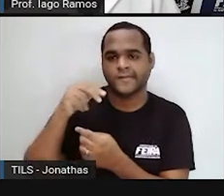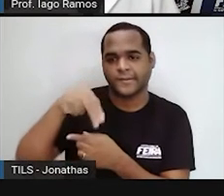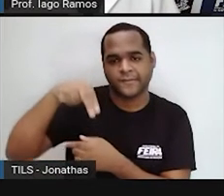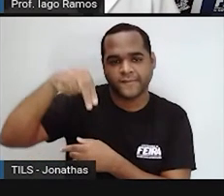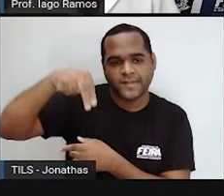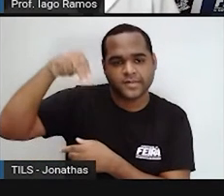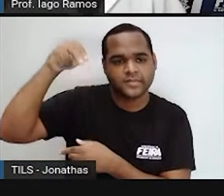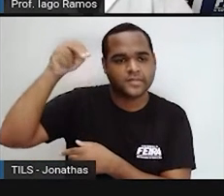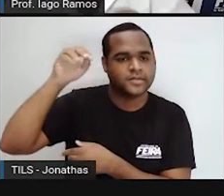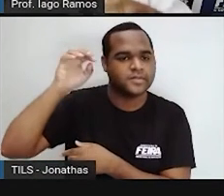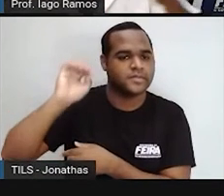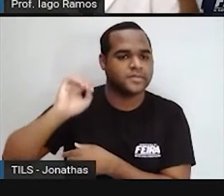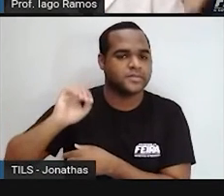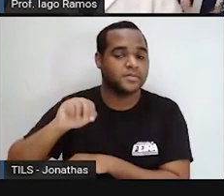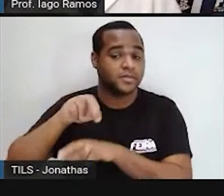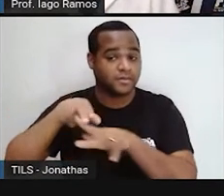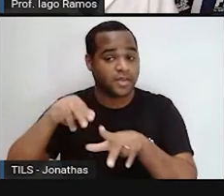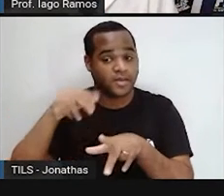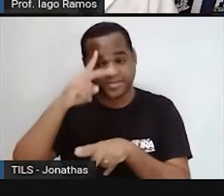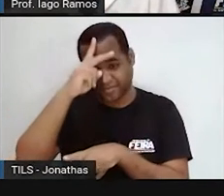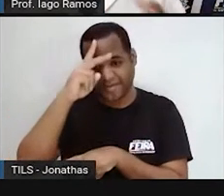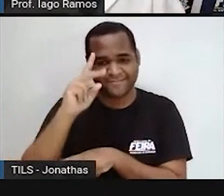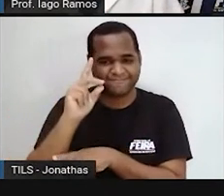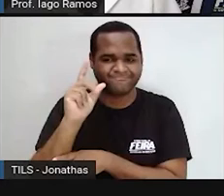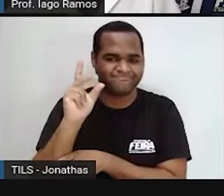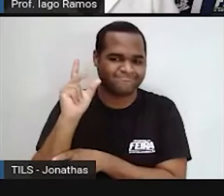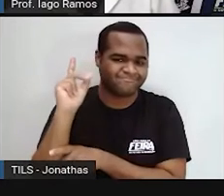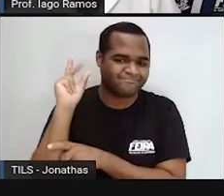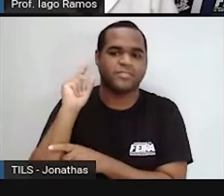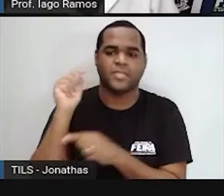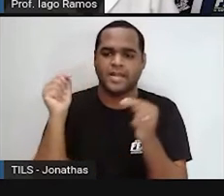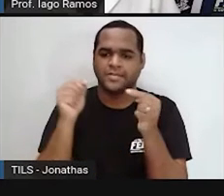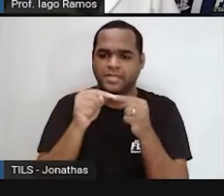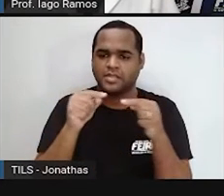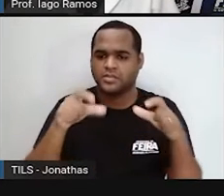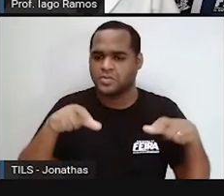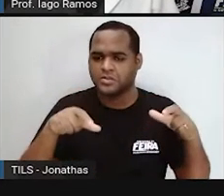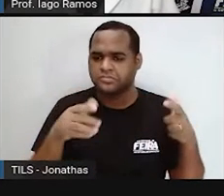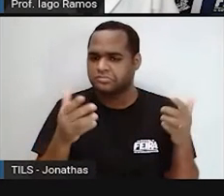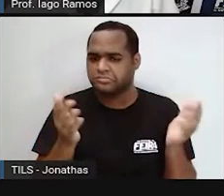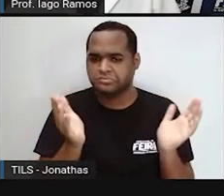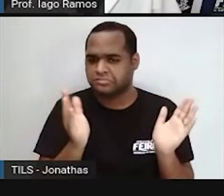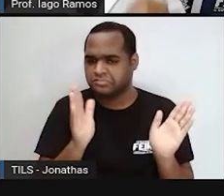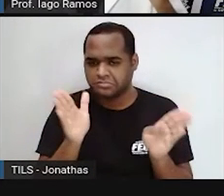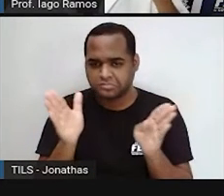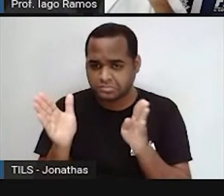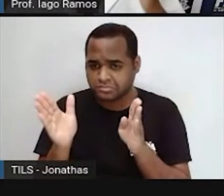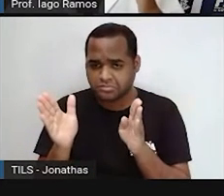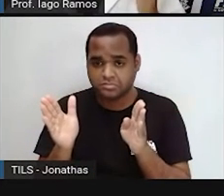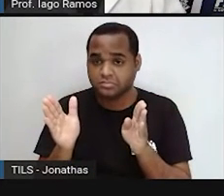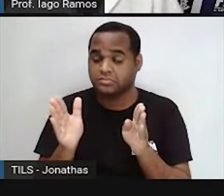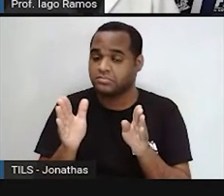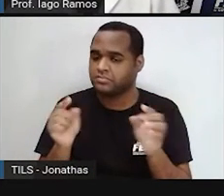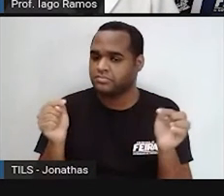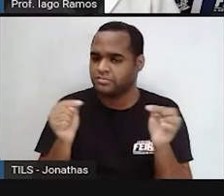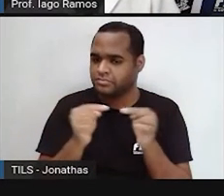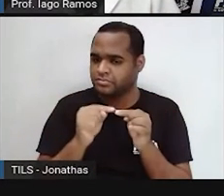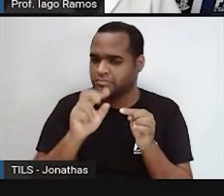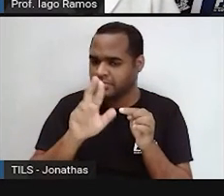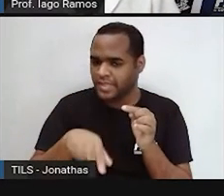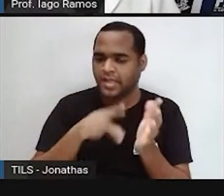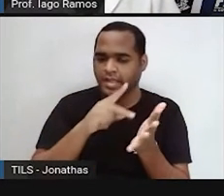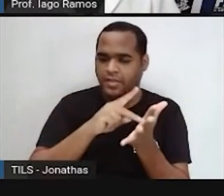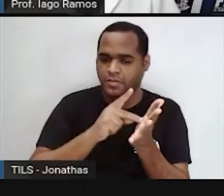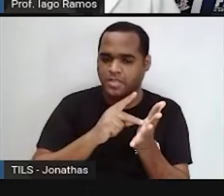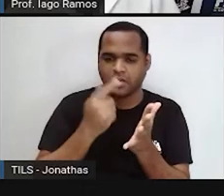em que a história se passou nesse lugar bom então essa forma